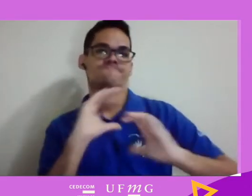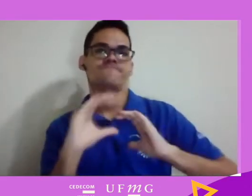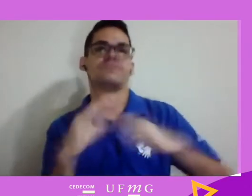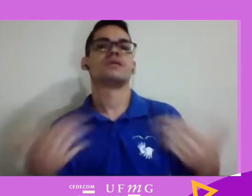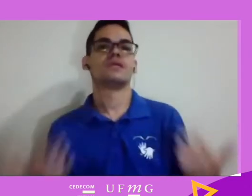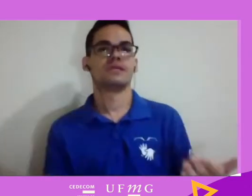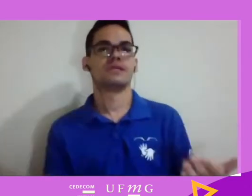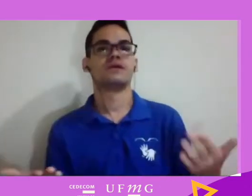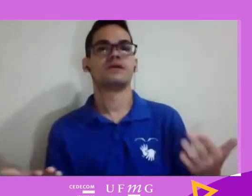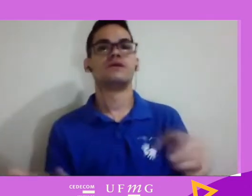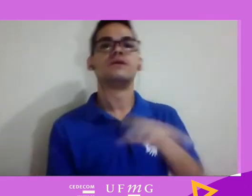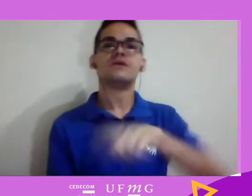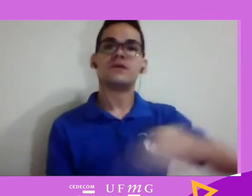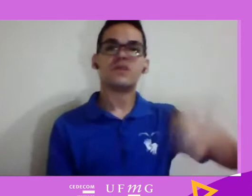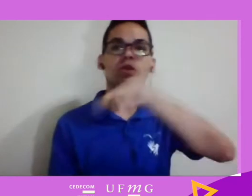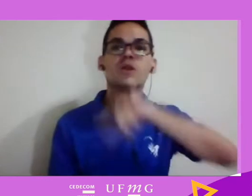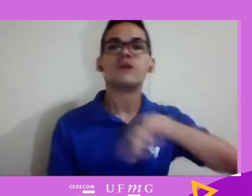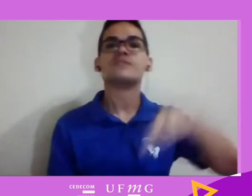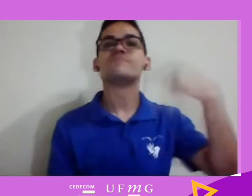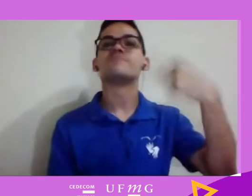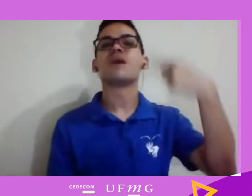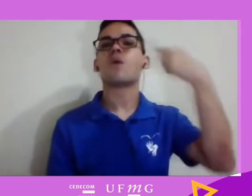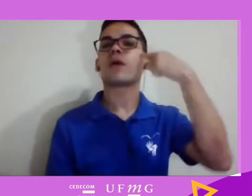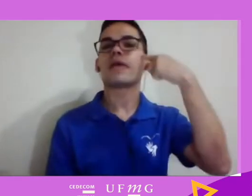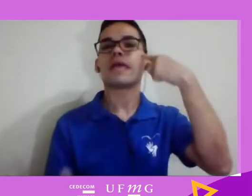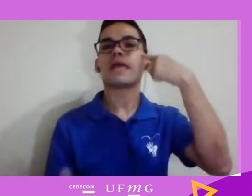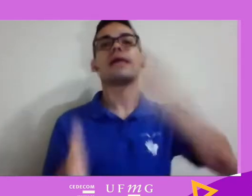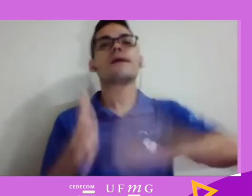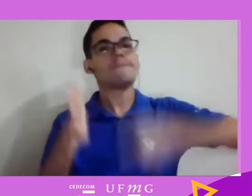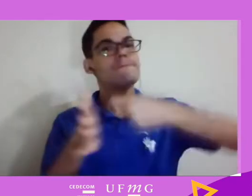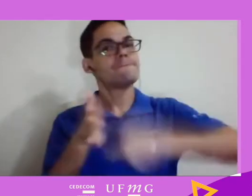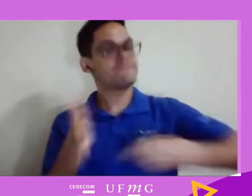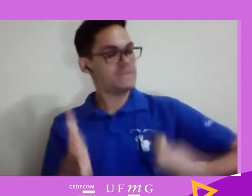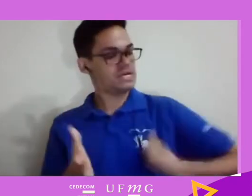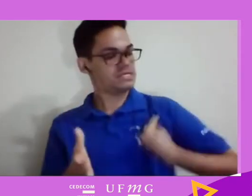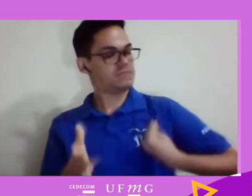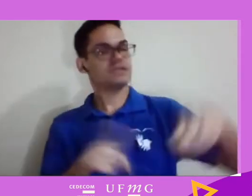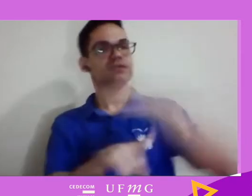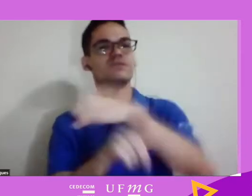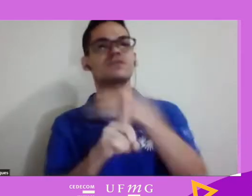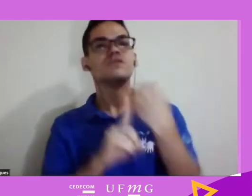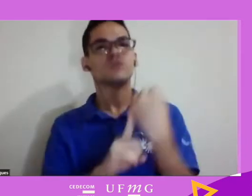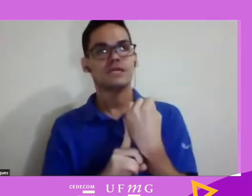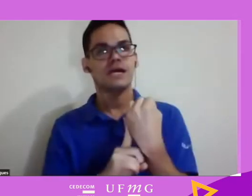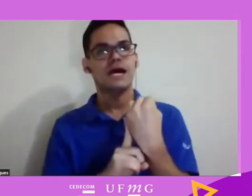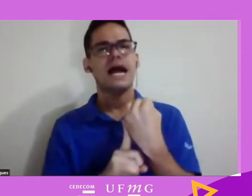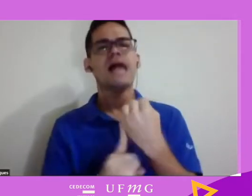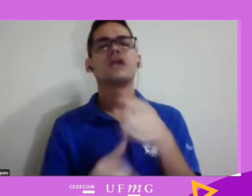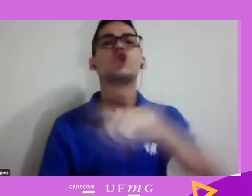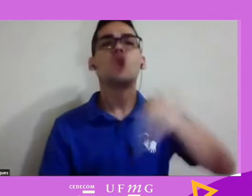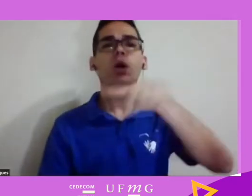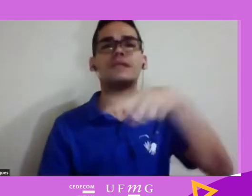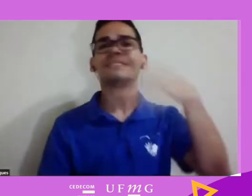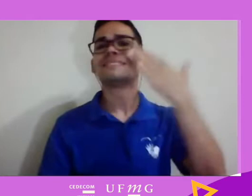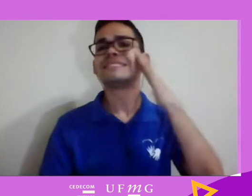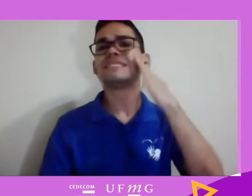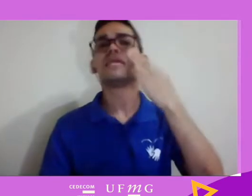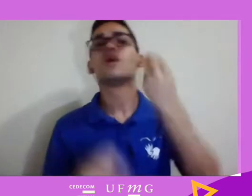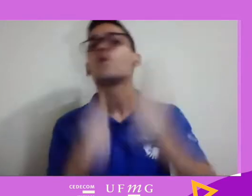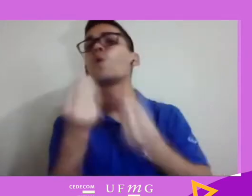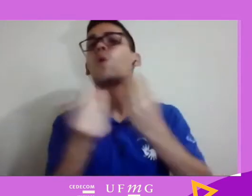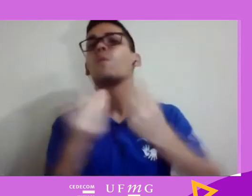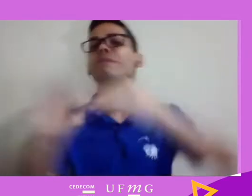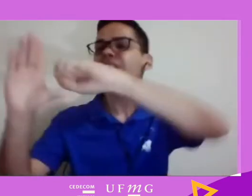ativismo transmídia, ou seja, tentando entender quais são as implicações desse cenário para a arena da comunicação,